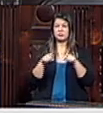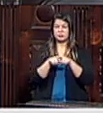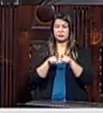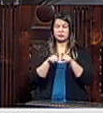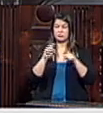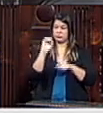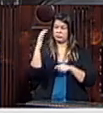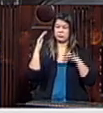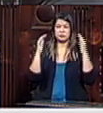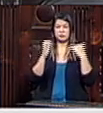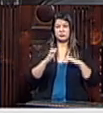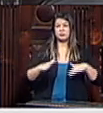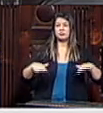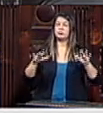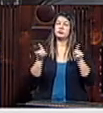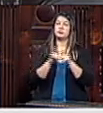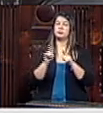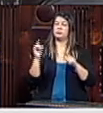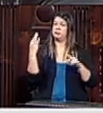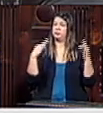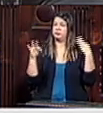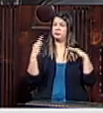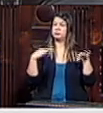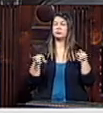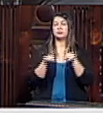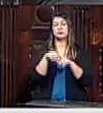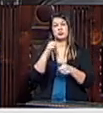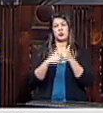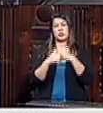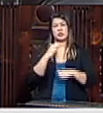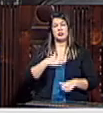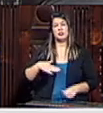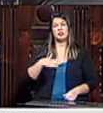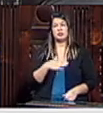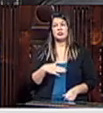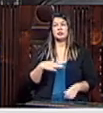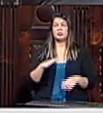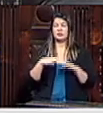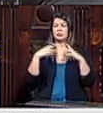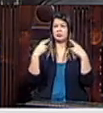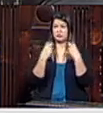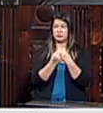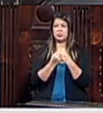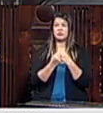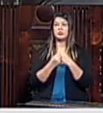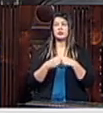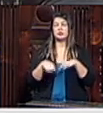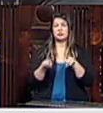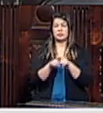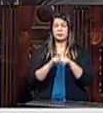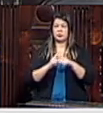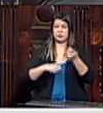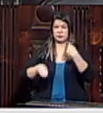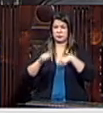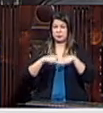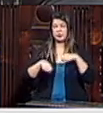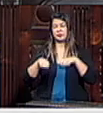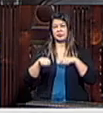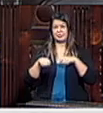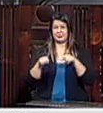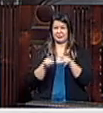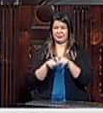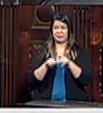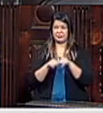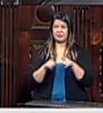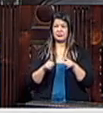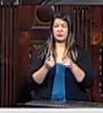e Pesqueira, de Turismo, Esporte e Lazer, de Assuntos Municipais e Desenvolvimento Regional, de Economia, Indústria e Comércio